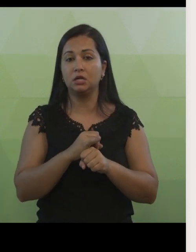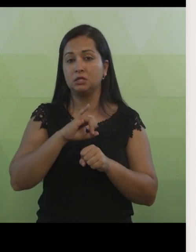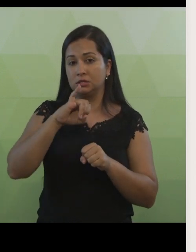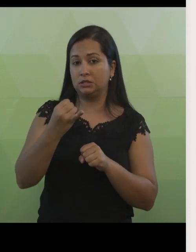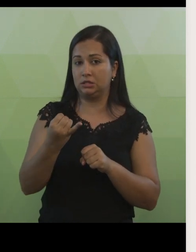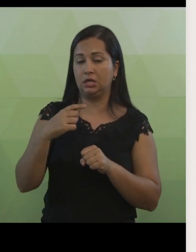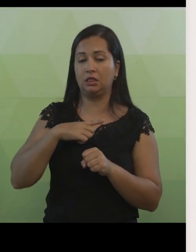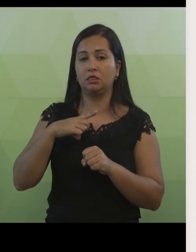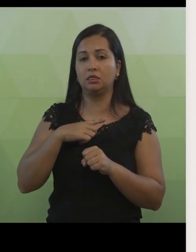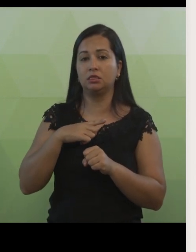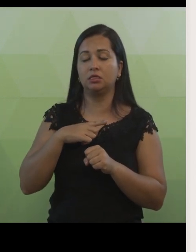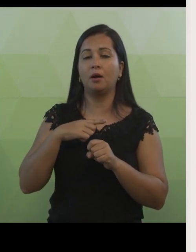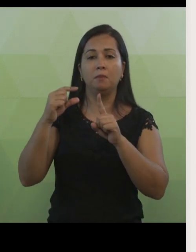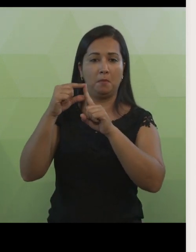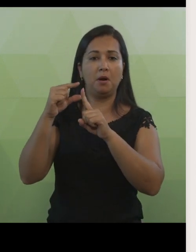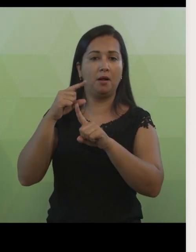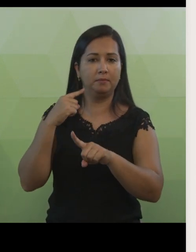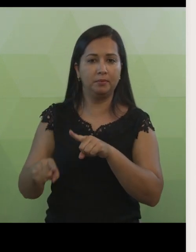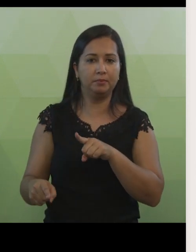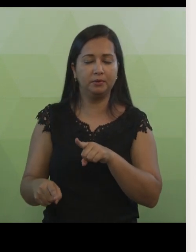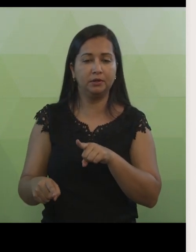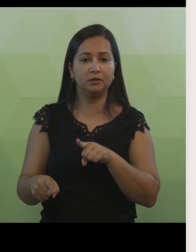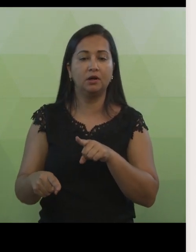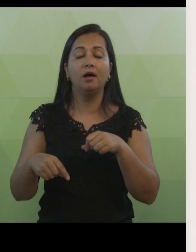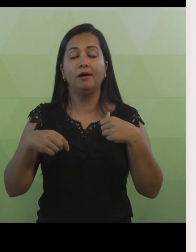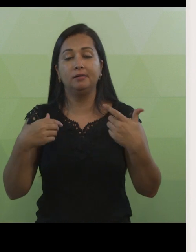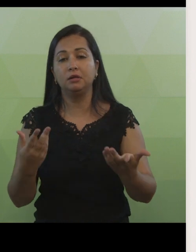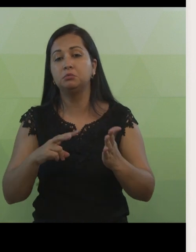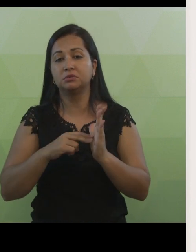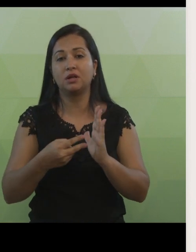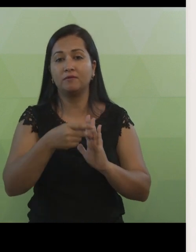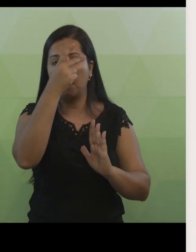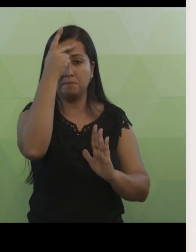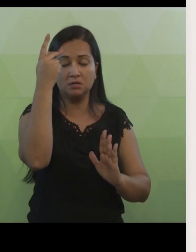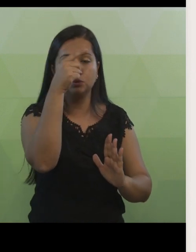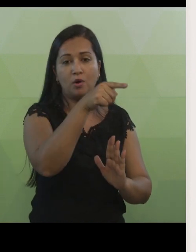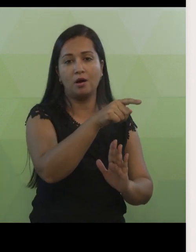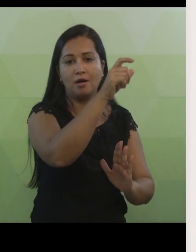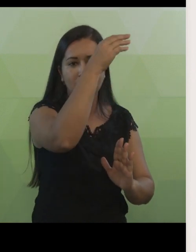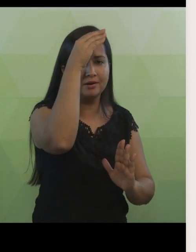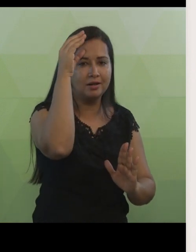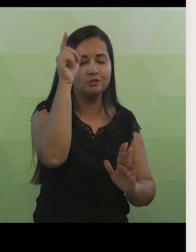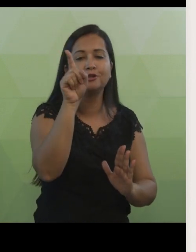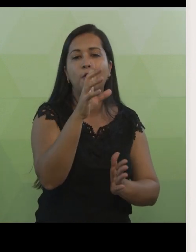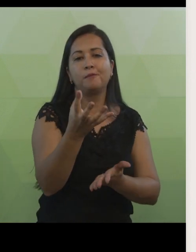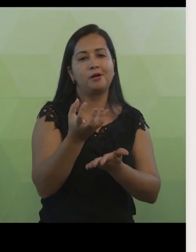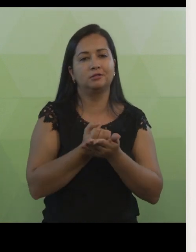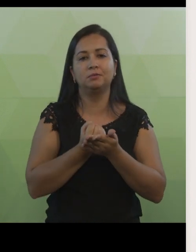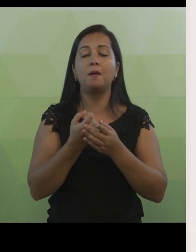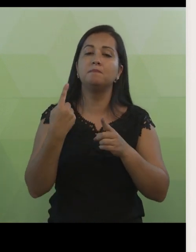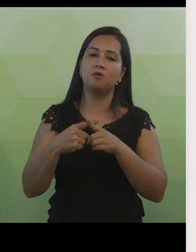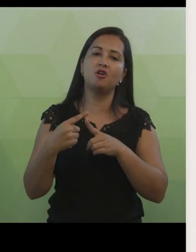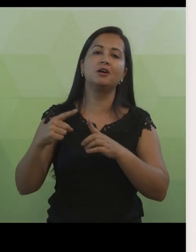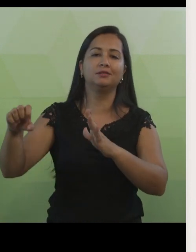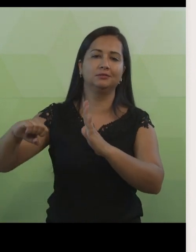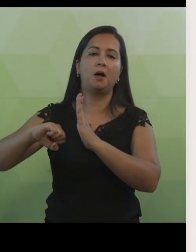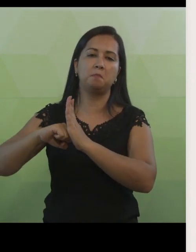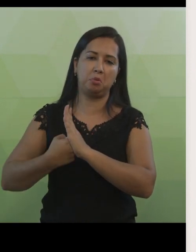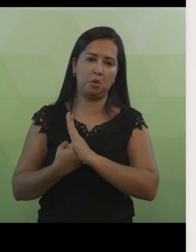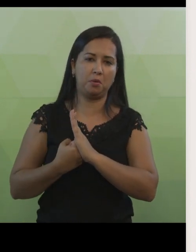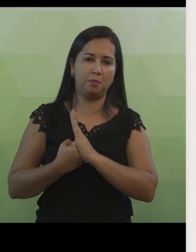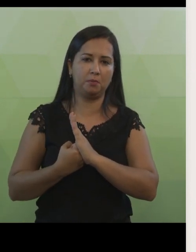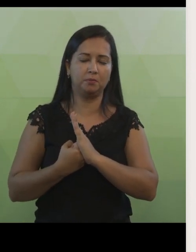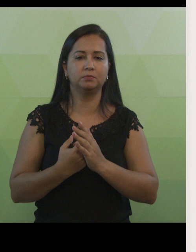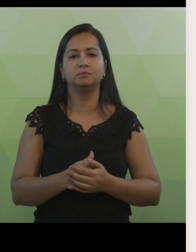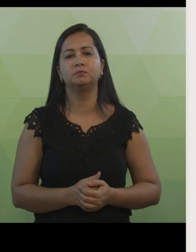de proxy que bloqueia esse tipo de coisa, a informação não vai chegar no cliente, porque ele não atendeu a especificação do